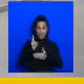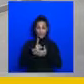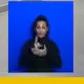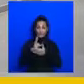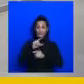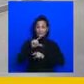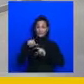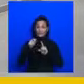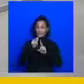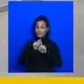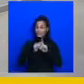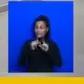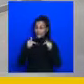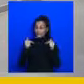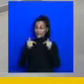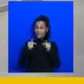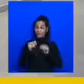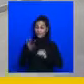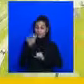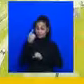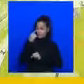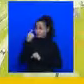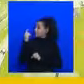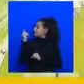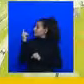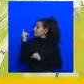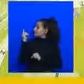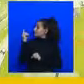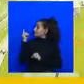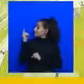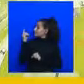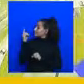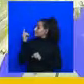ao sorteio do mês da sorte. Bolas posicionadas.